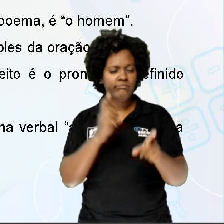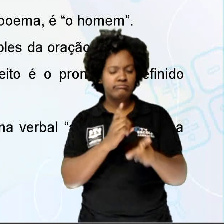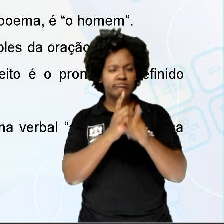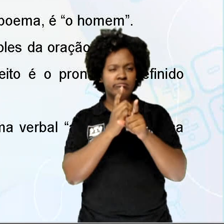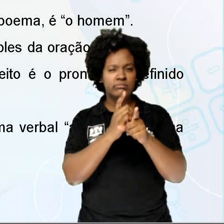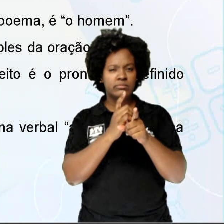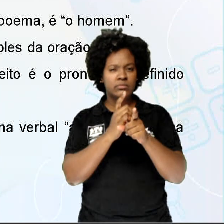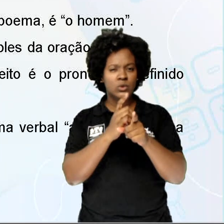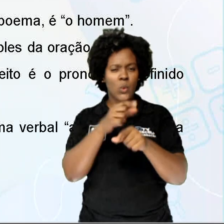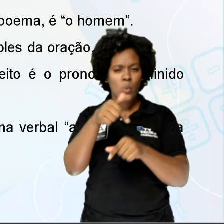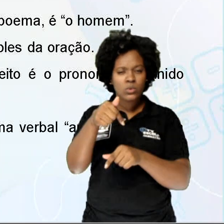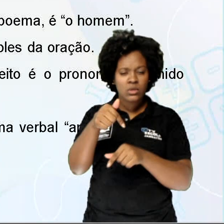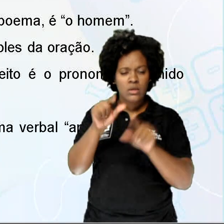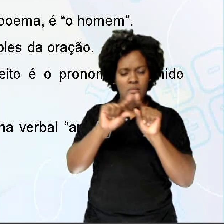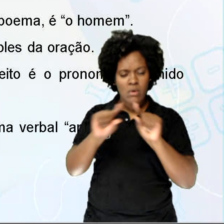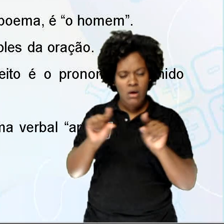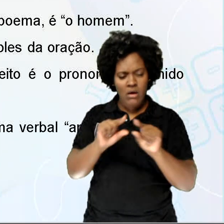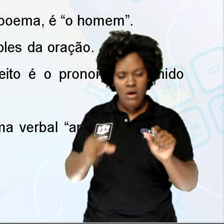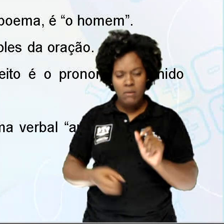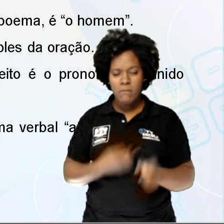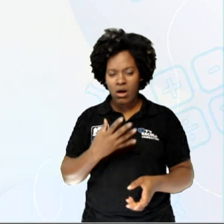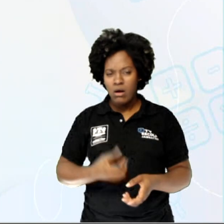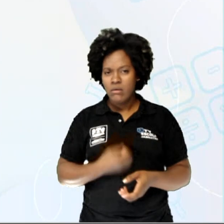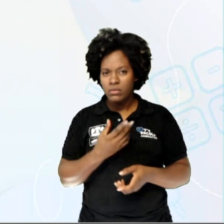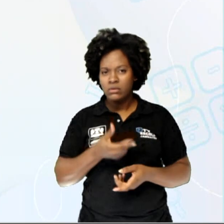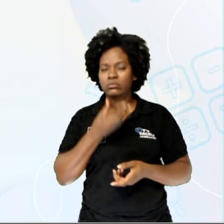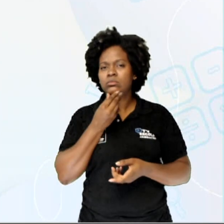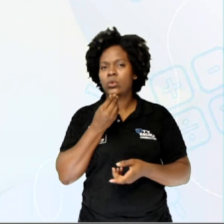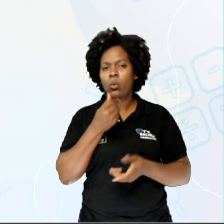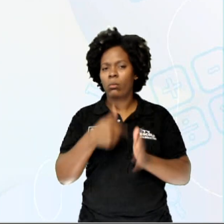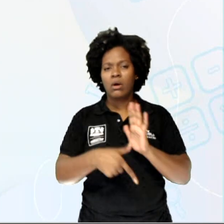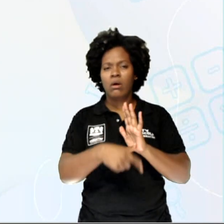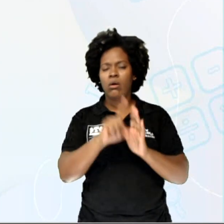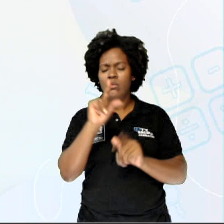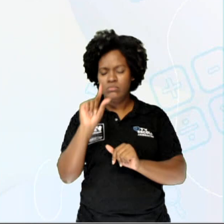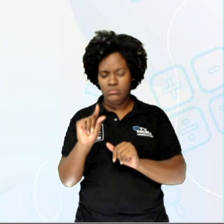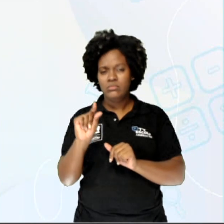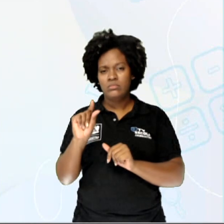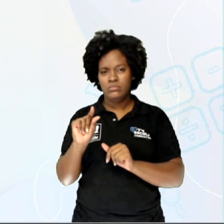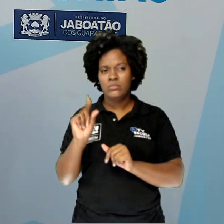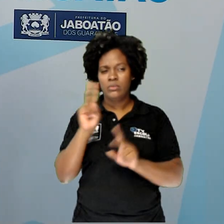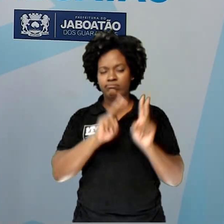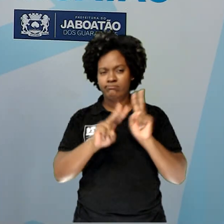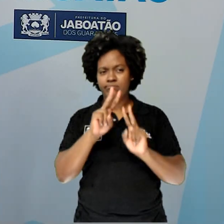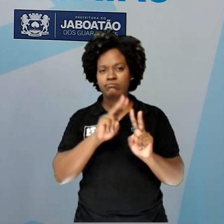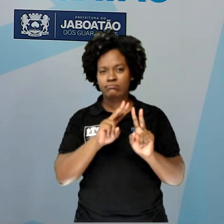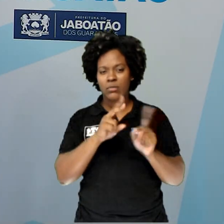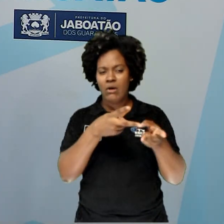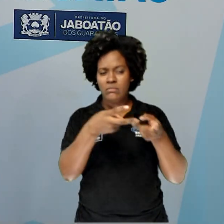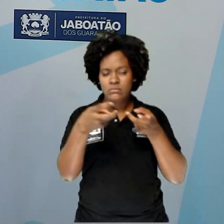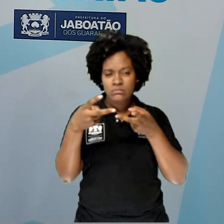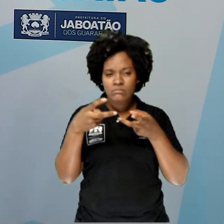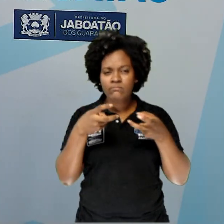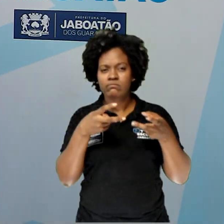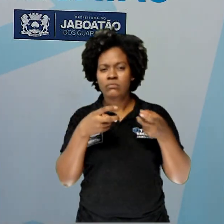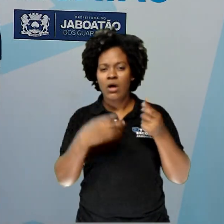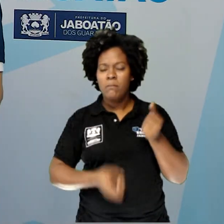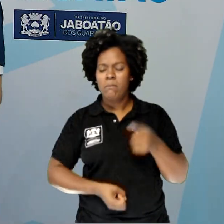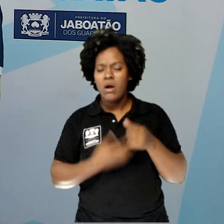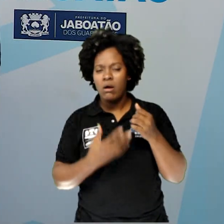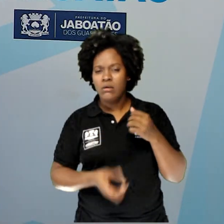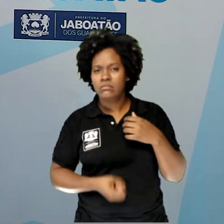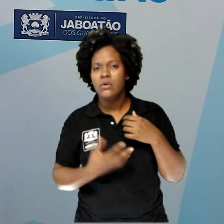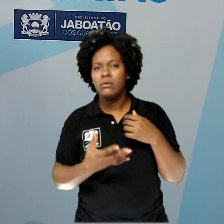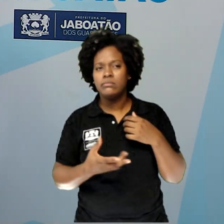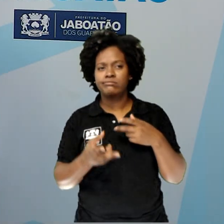no sétimo verso do poema, é o homem. Se a gente voltar um pouquinho, pessoal, olha só. Observando aqui o poema, a gente